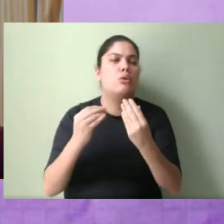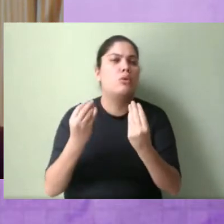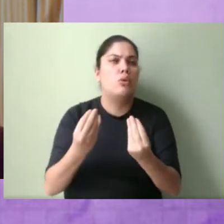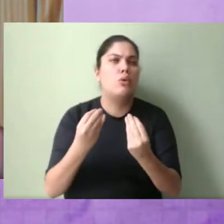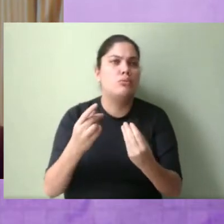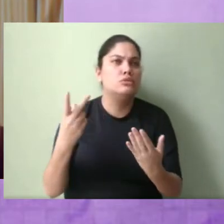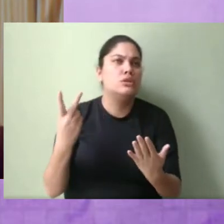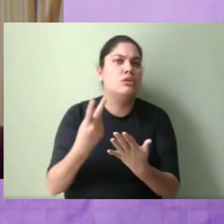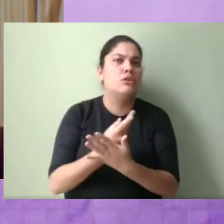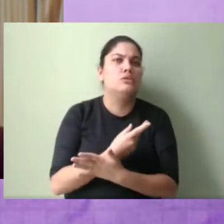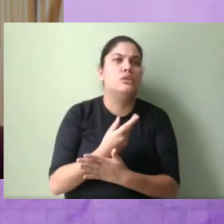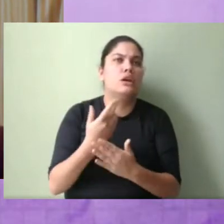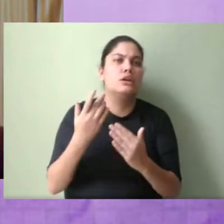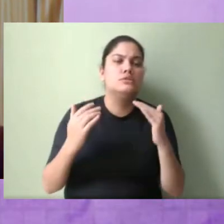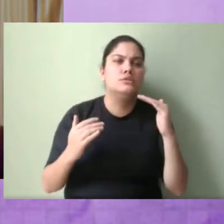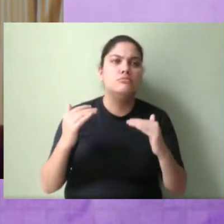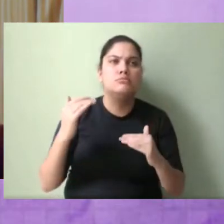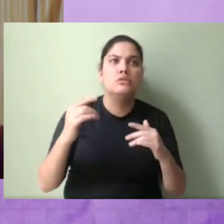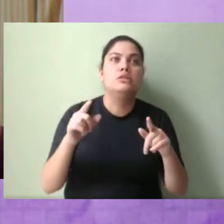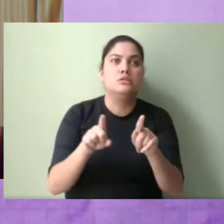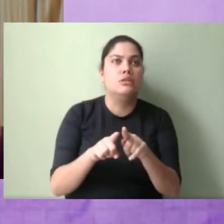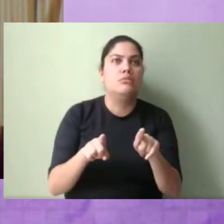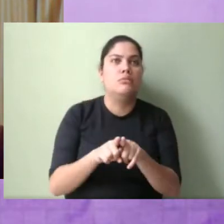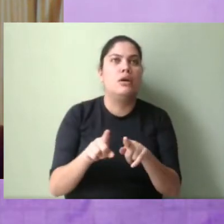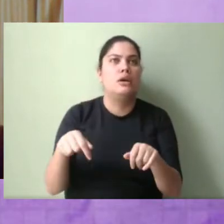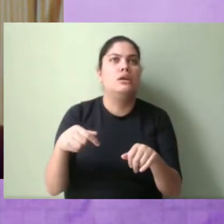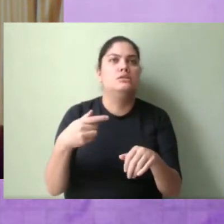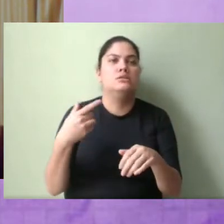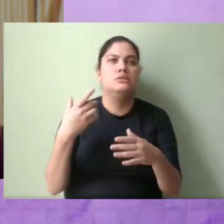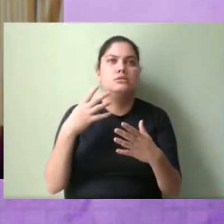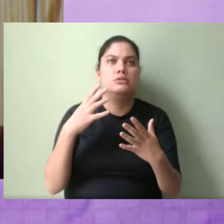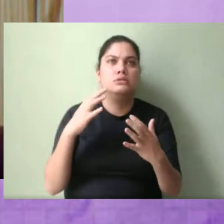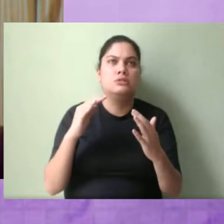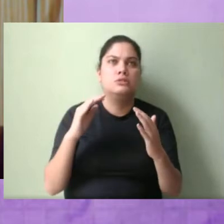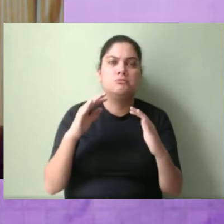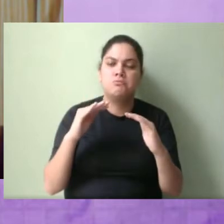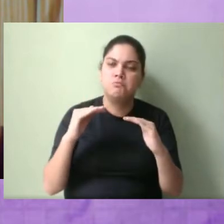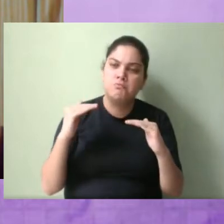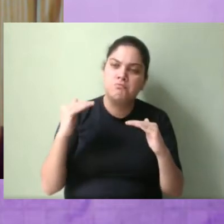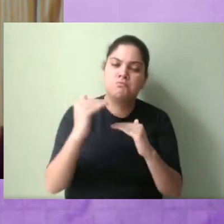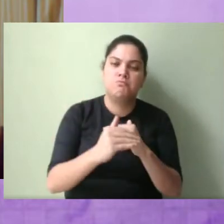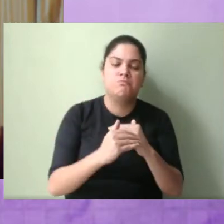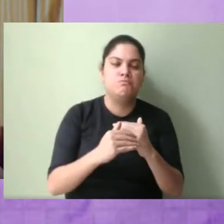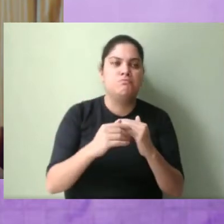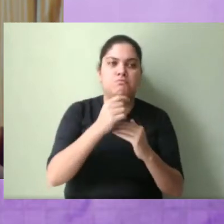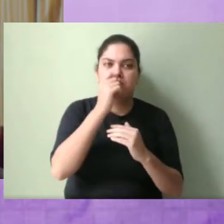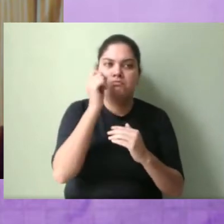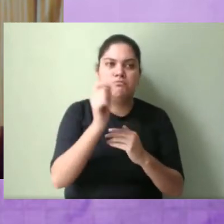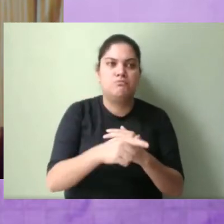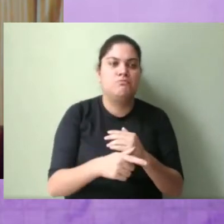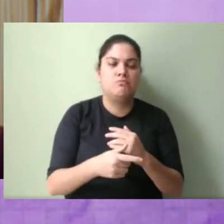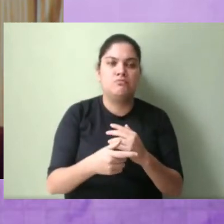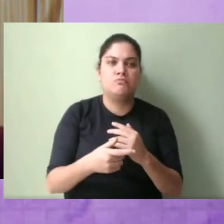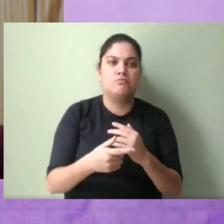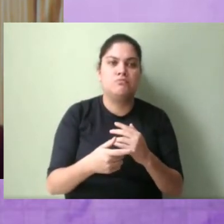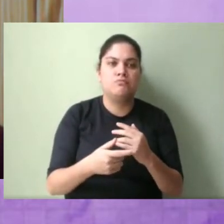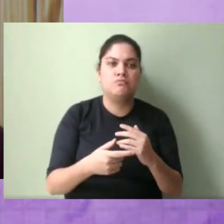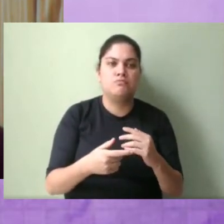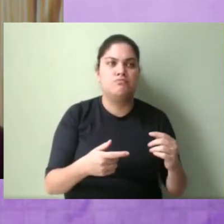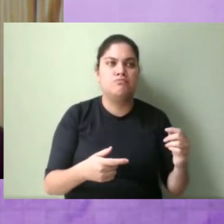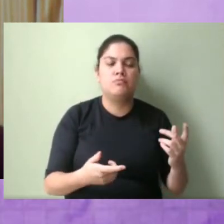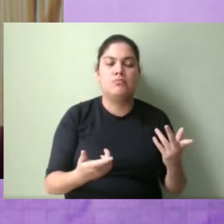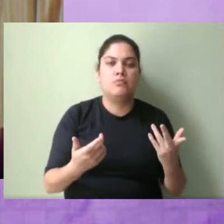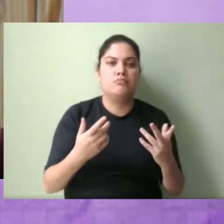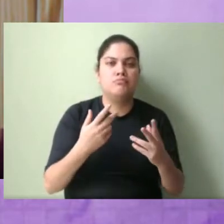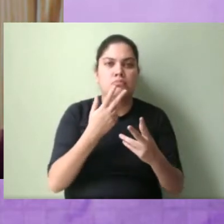que está num cargo máximo de poder dentro da instituição, como isso funciona de baixo para cima